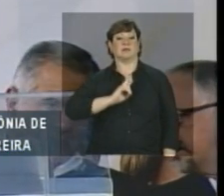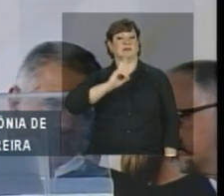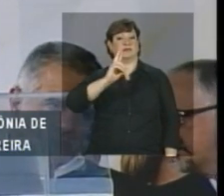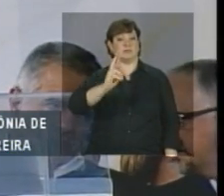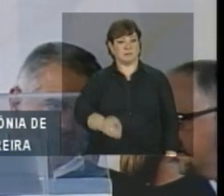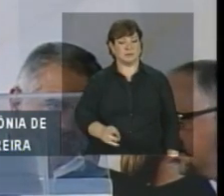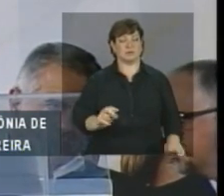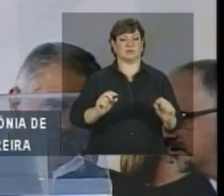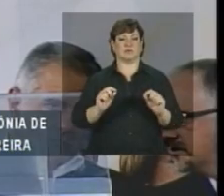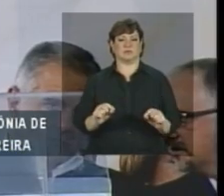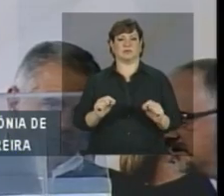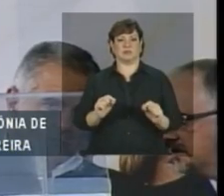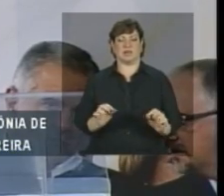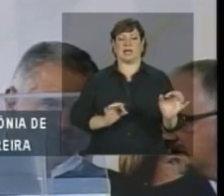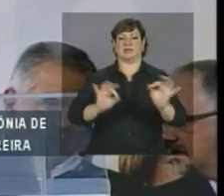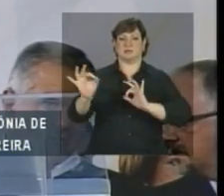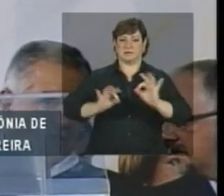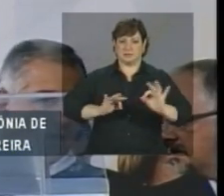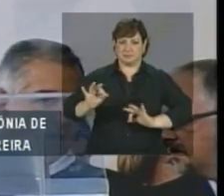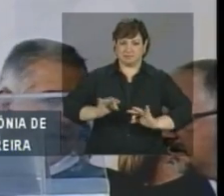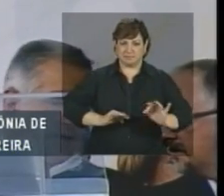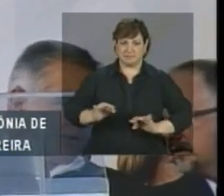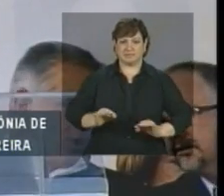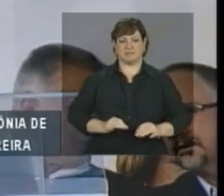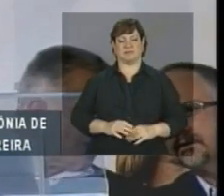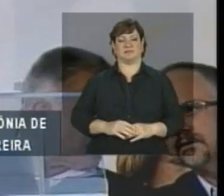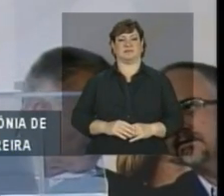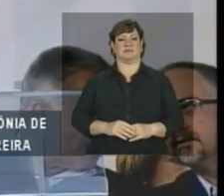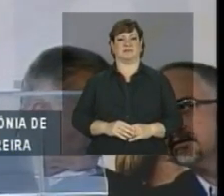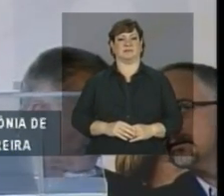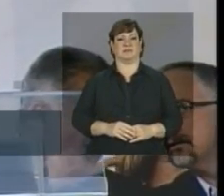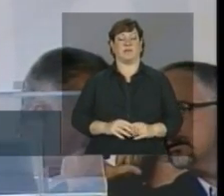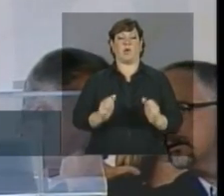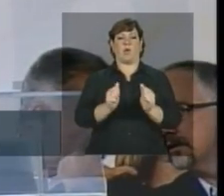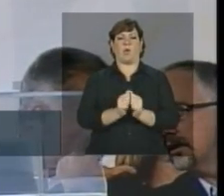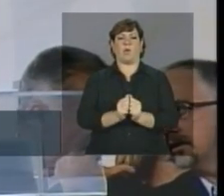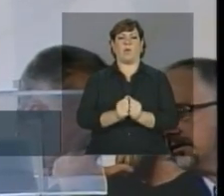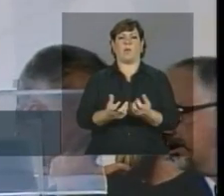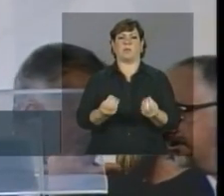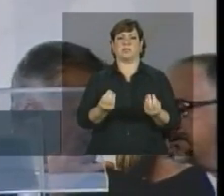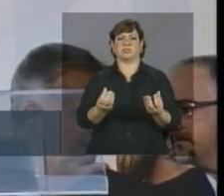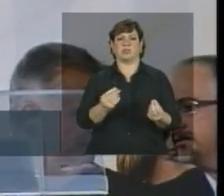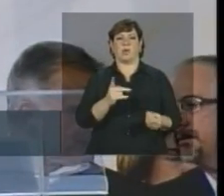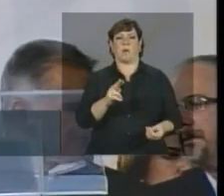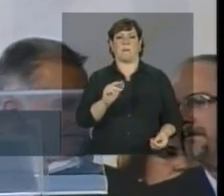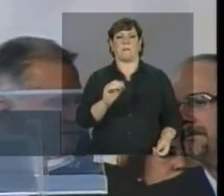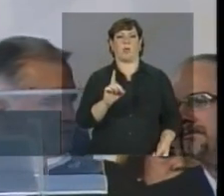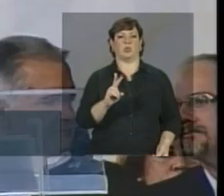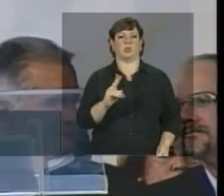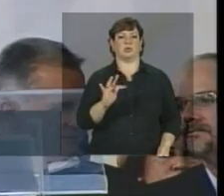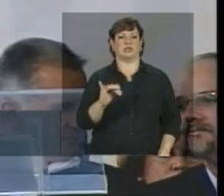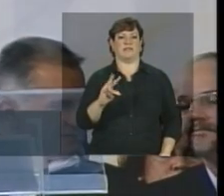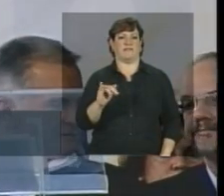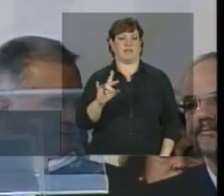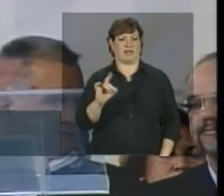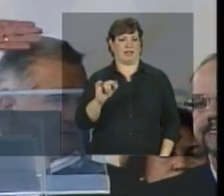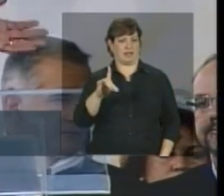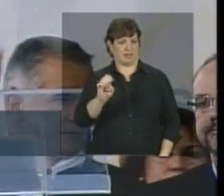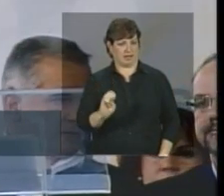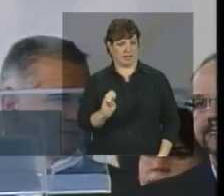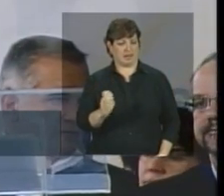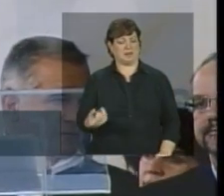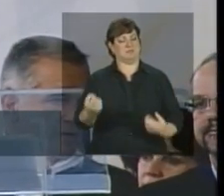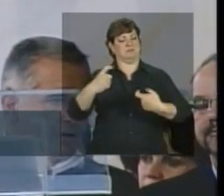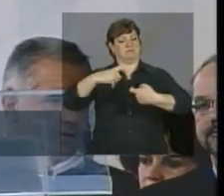resultado administrativo com extrema produtividade. É parceria. O